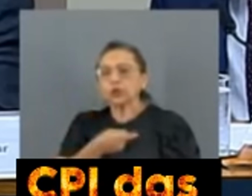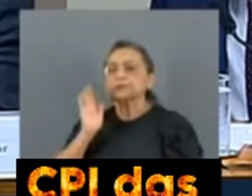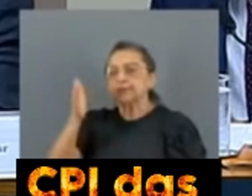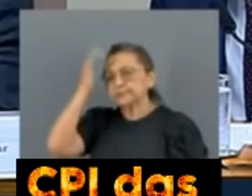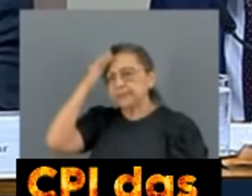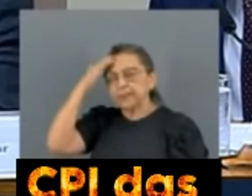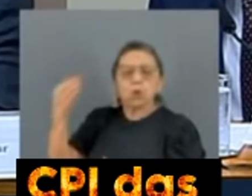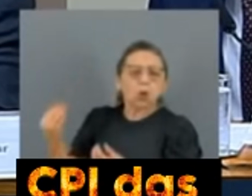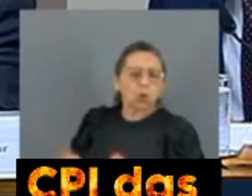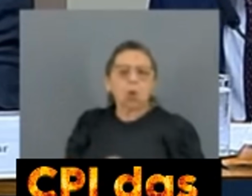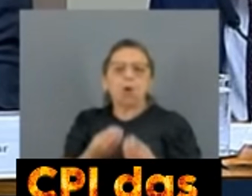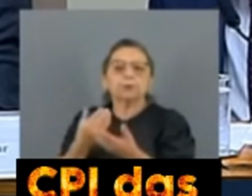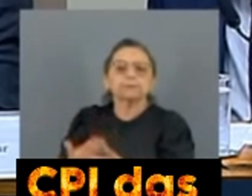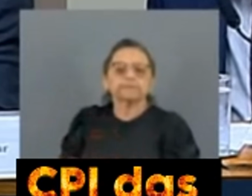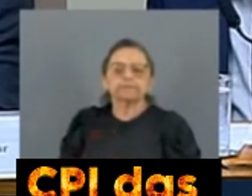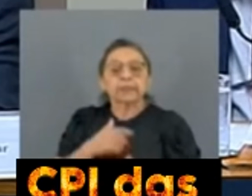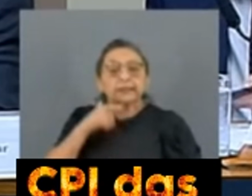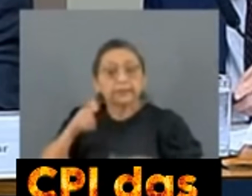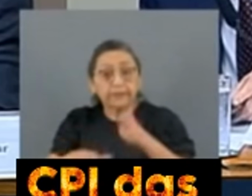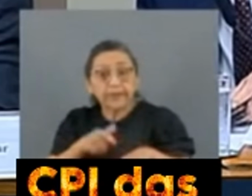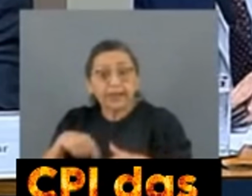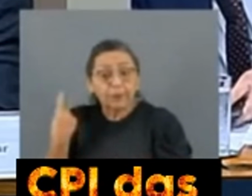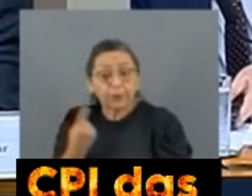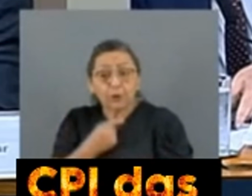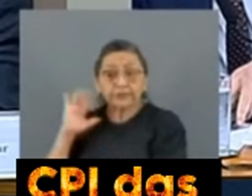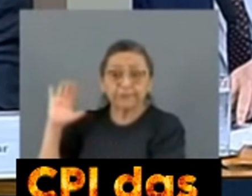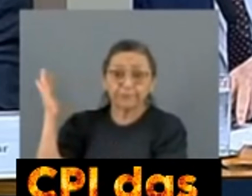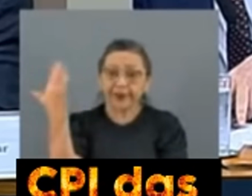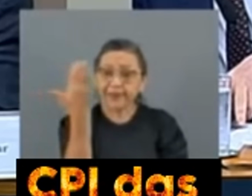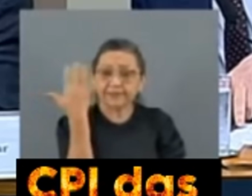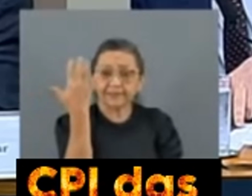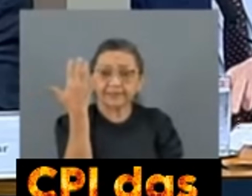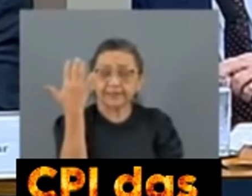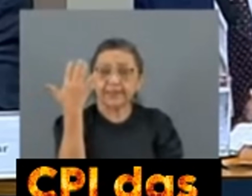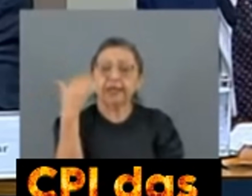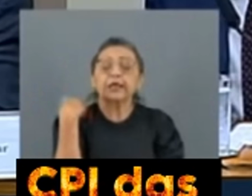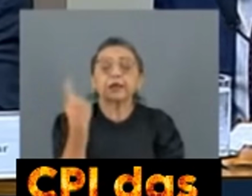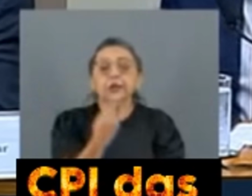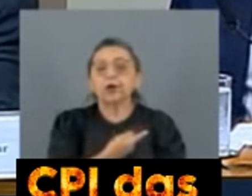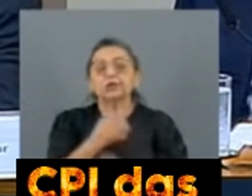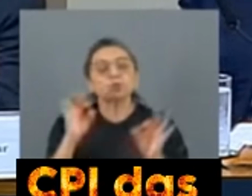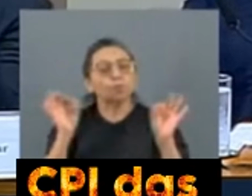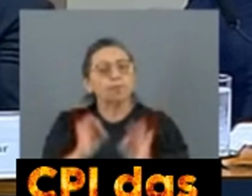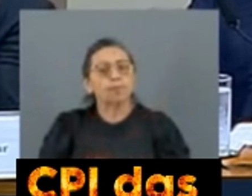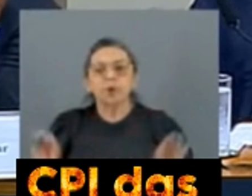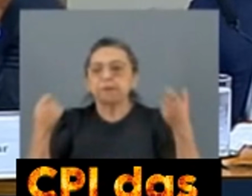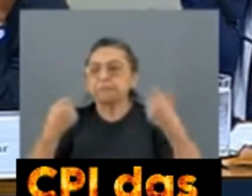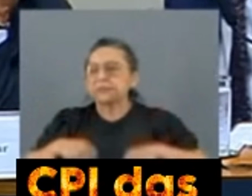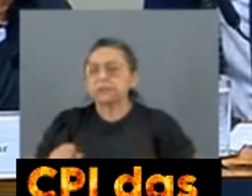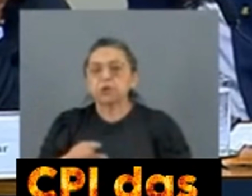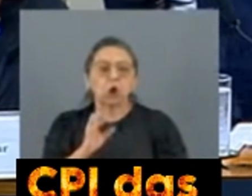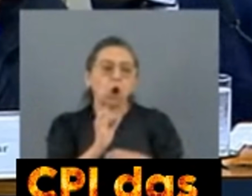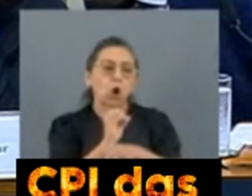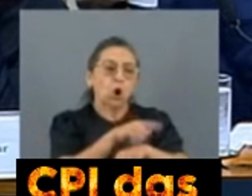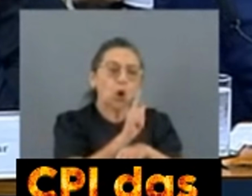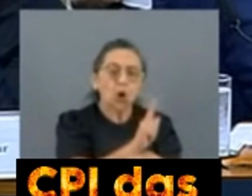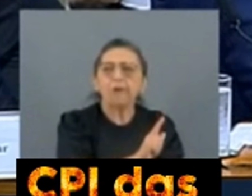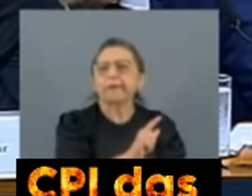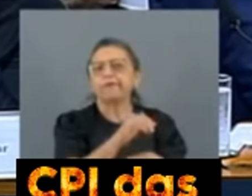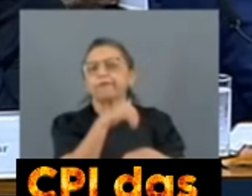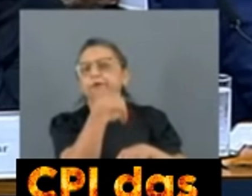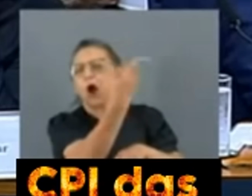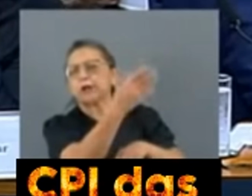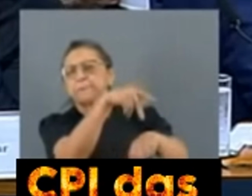sabemos como lidar com a nossa floresta. Nós não precisamos que ONGs de lá